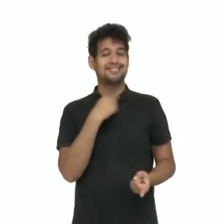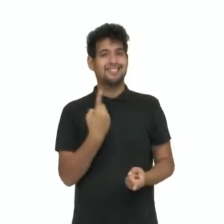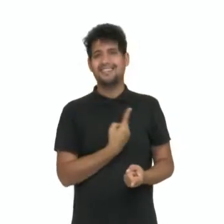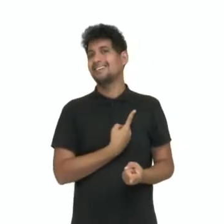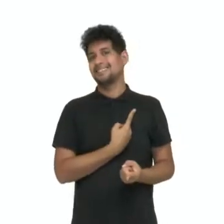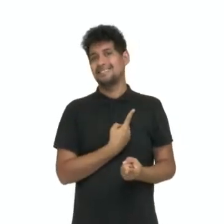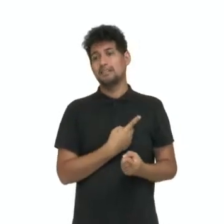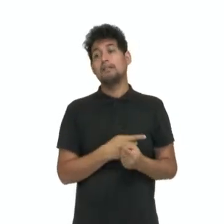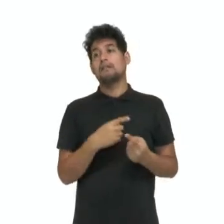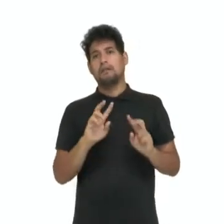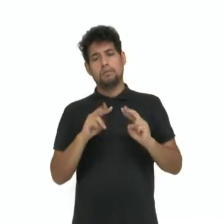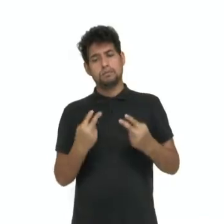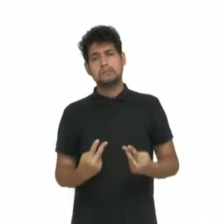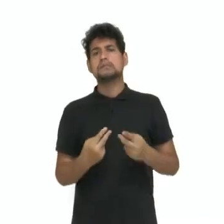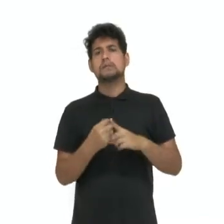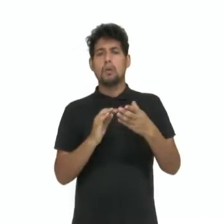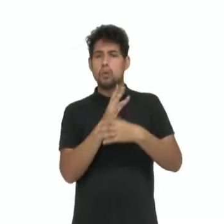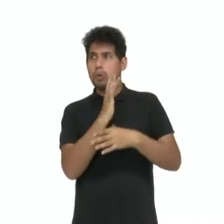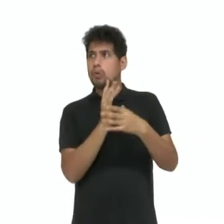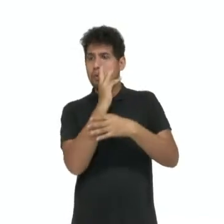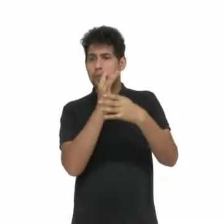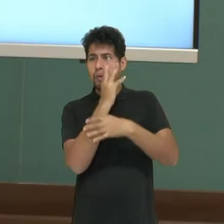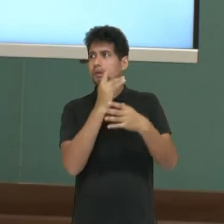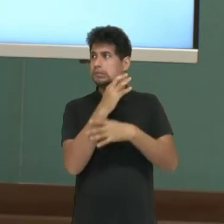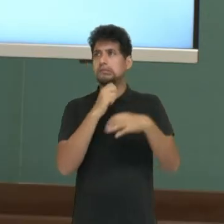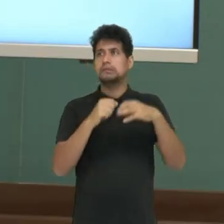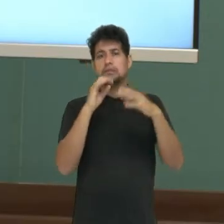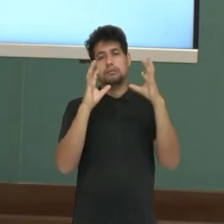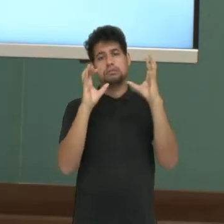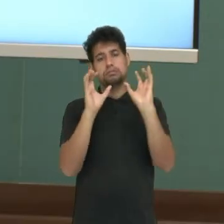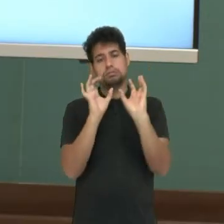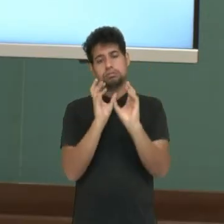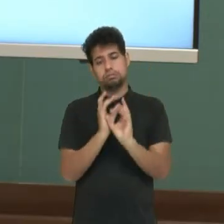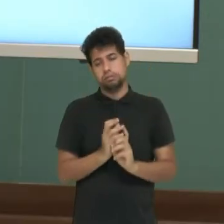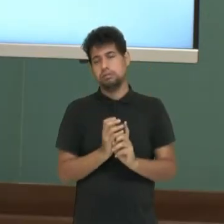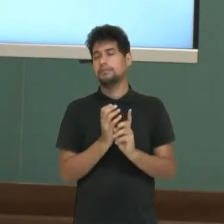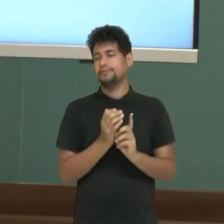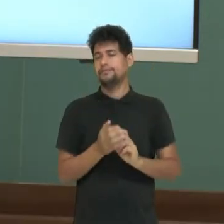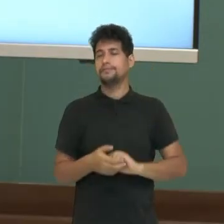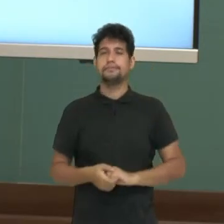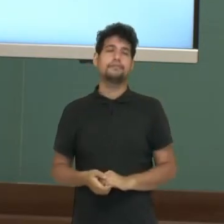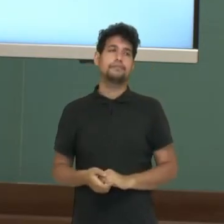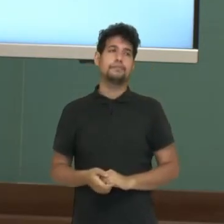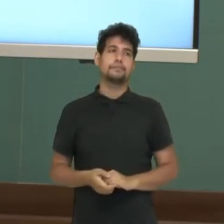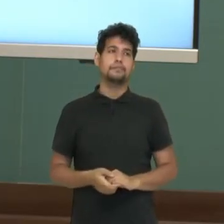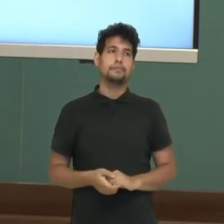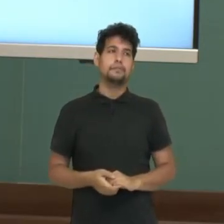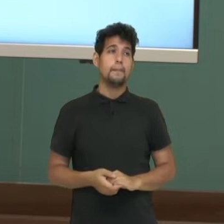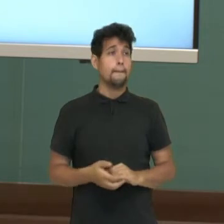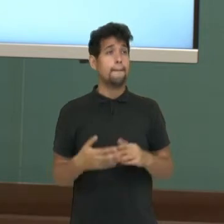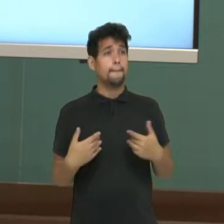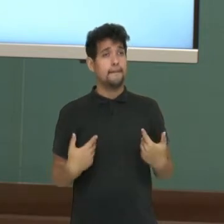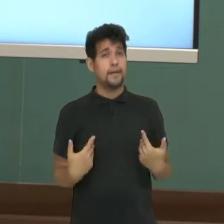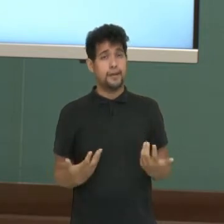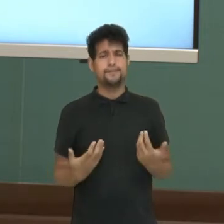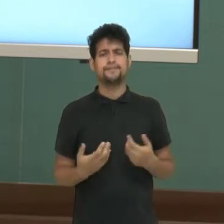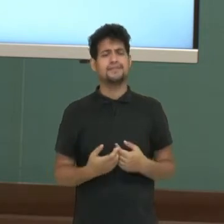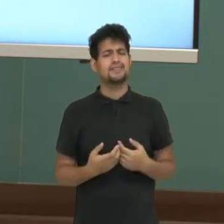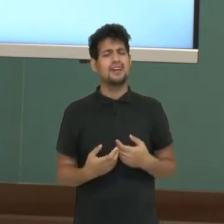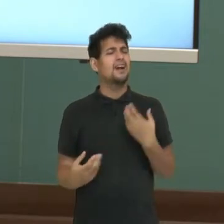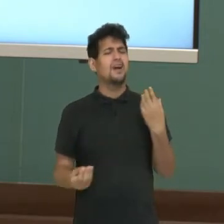são ciclos naturais? É isso que vem sendo discutido aí na comunidade internacional. Bom, e como